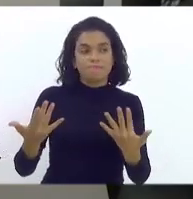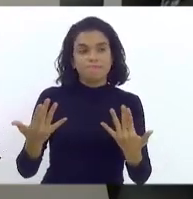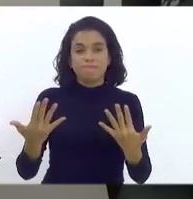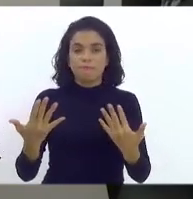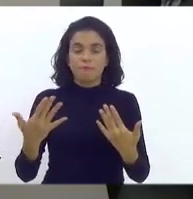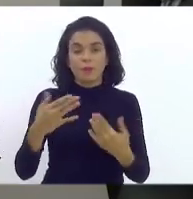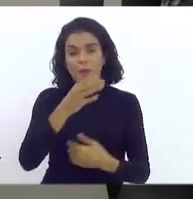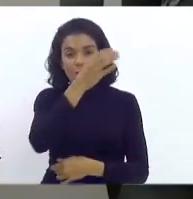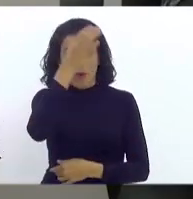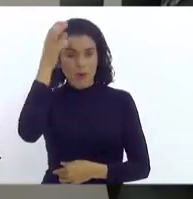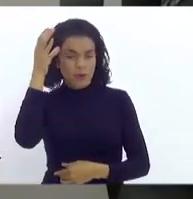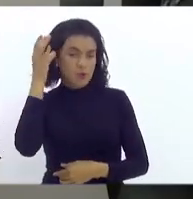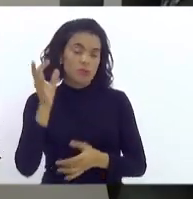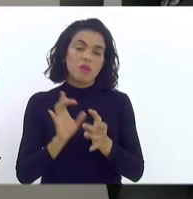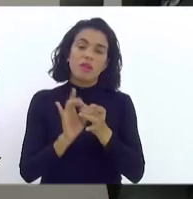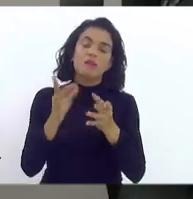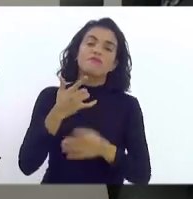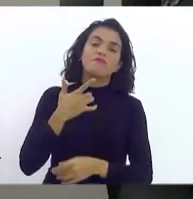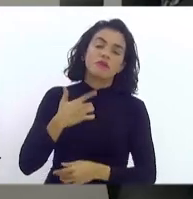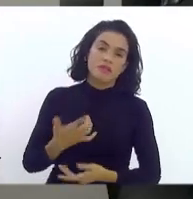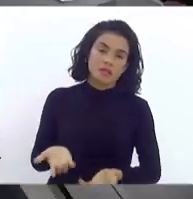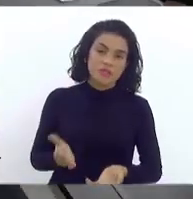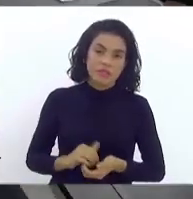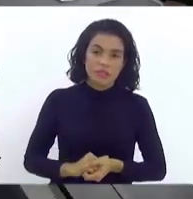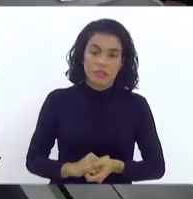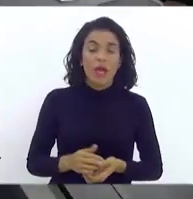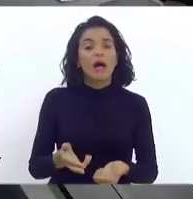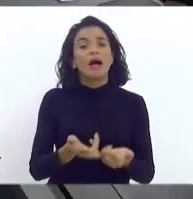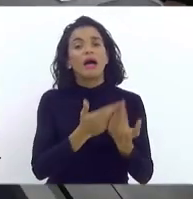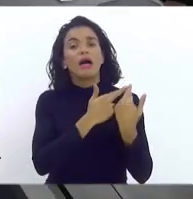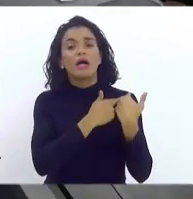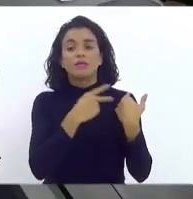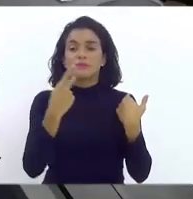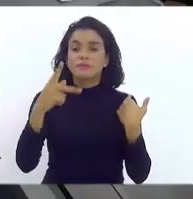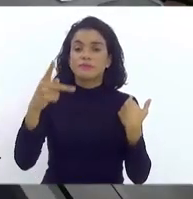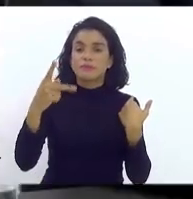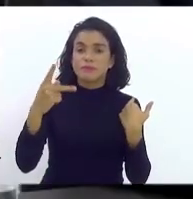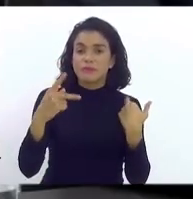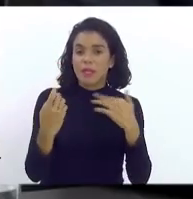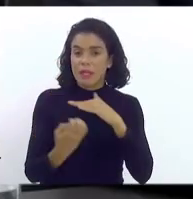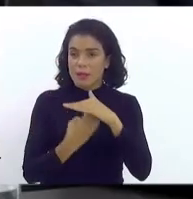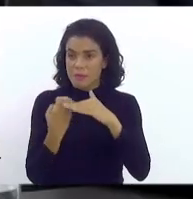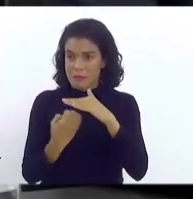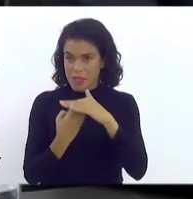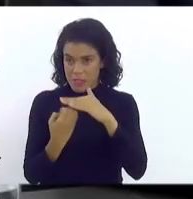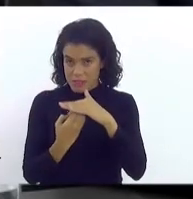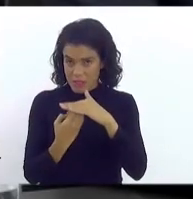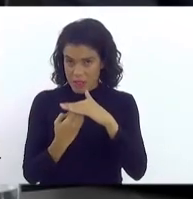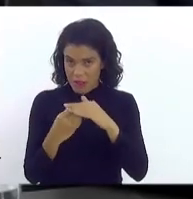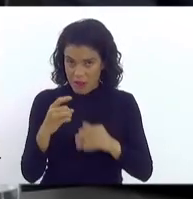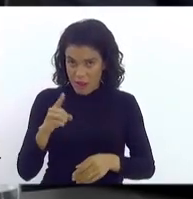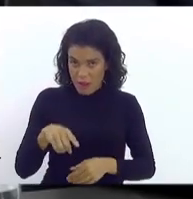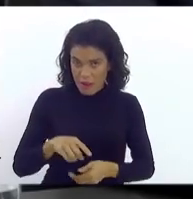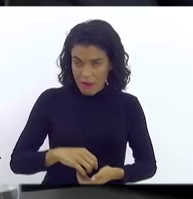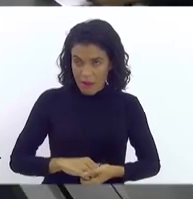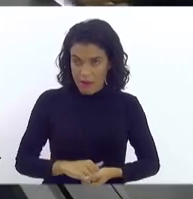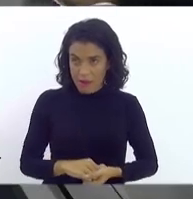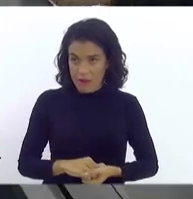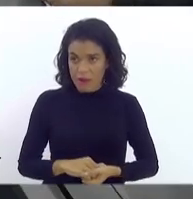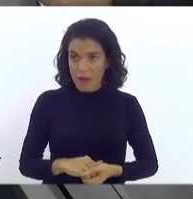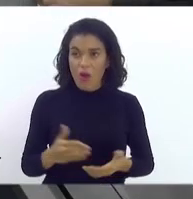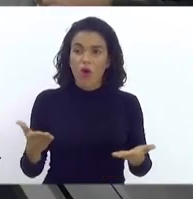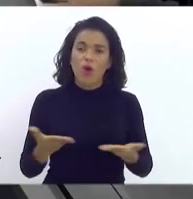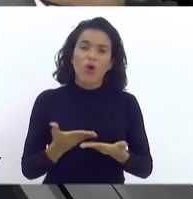para os consumidores a livre escolha. Mas essa é a responsabilidade de vocês por qualquer erro dali para frente, do medidor? Hoje você